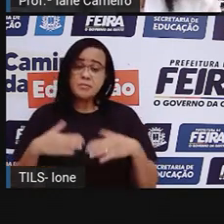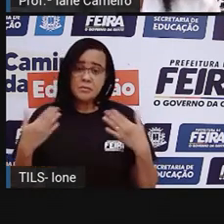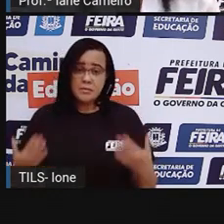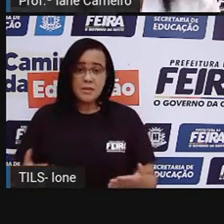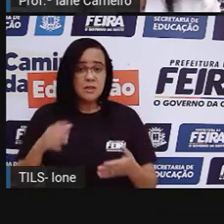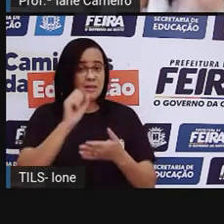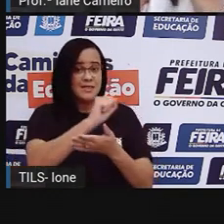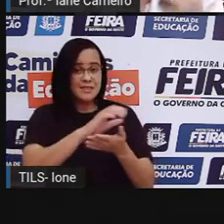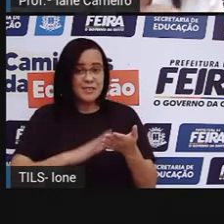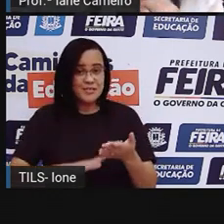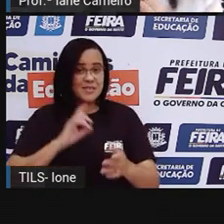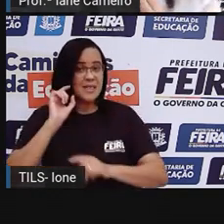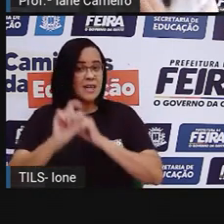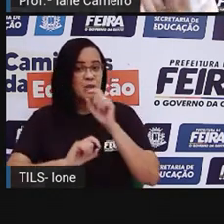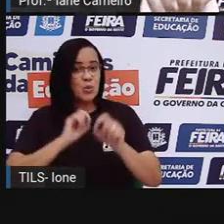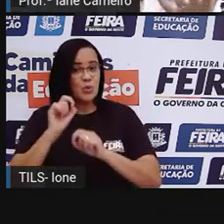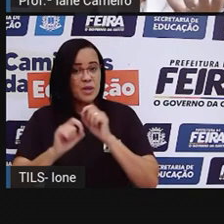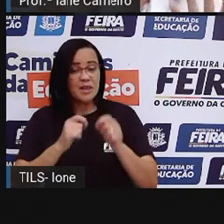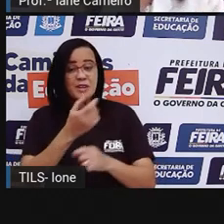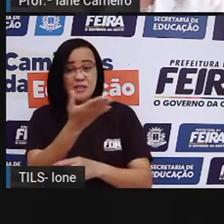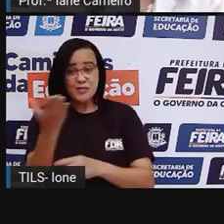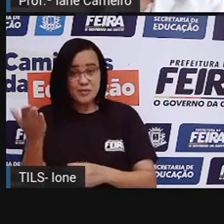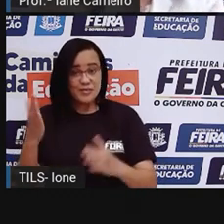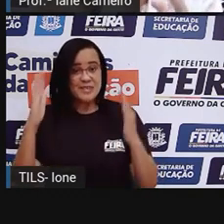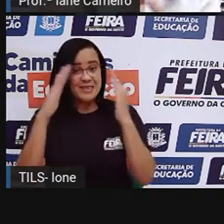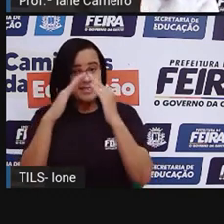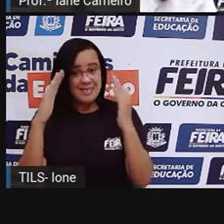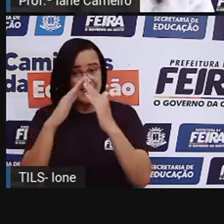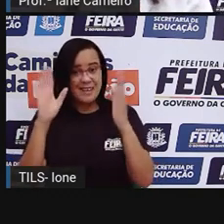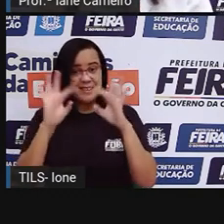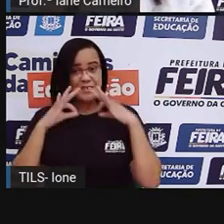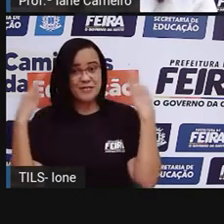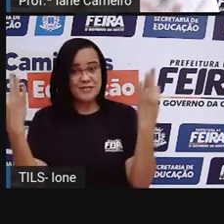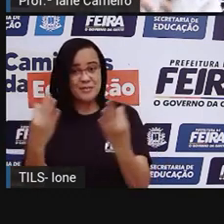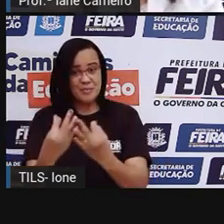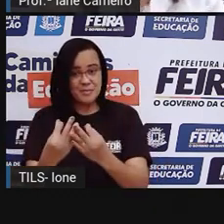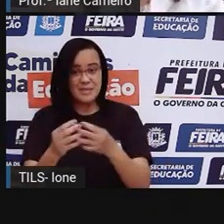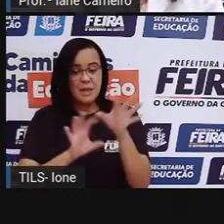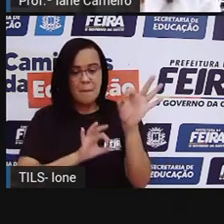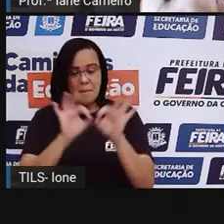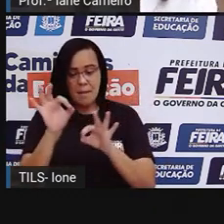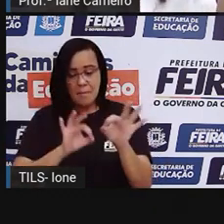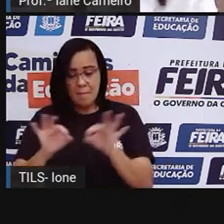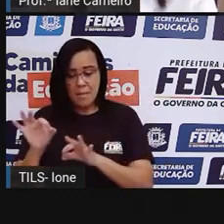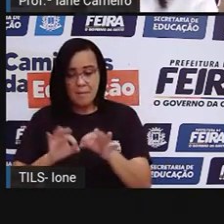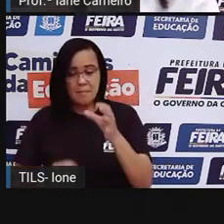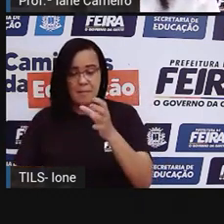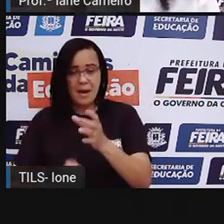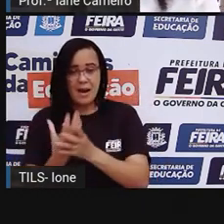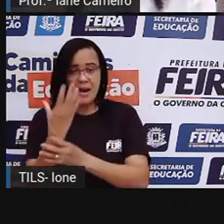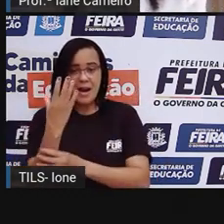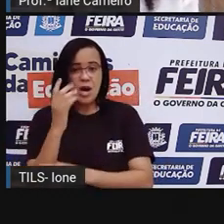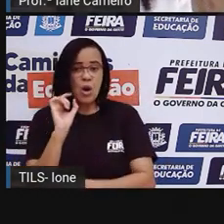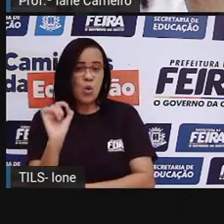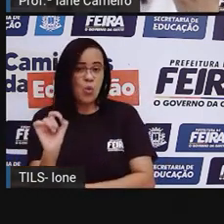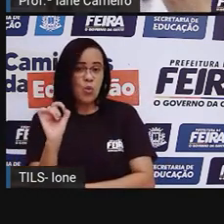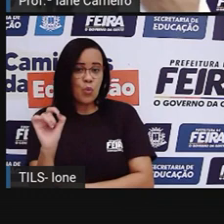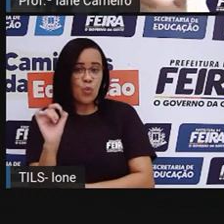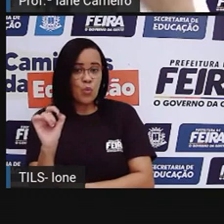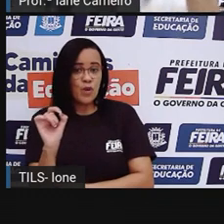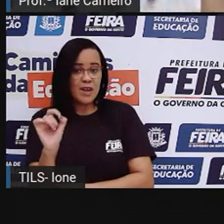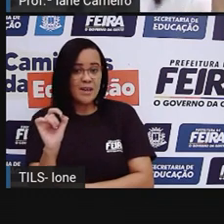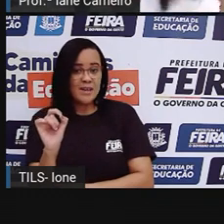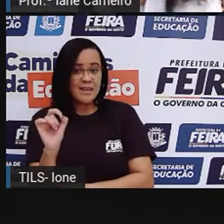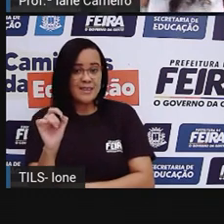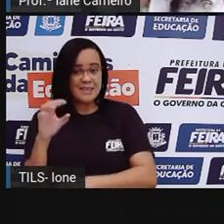seus familiares, né, um emocionário? O que é isso, Pro? O emocionário, como o nome já diz, ó,